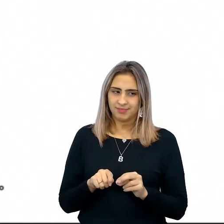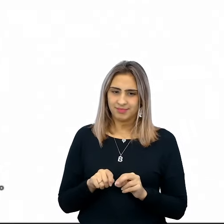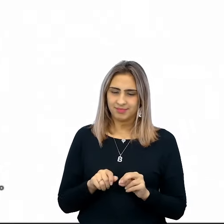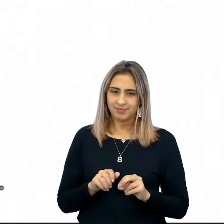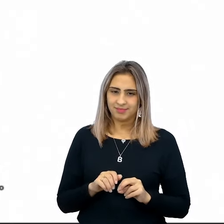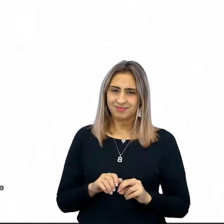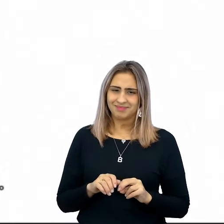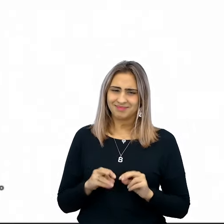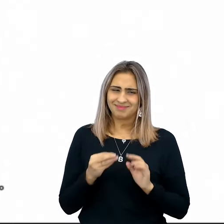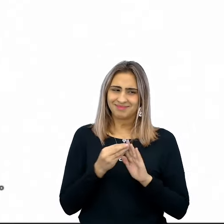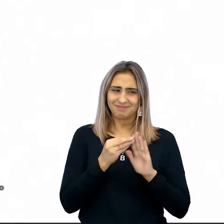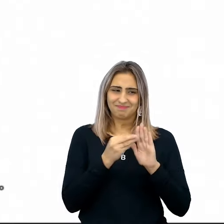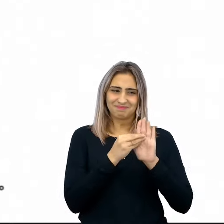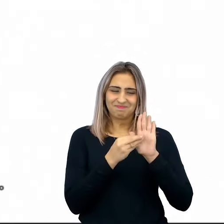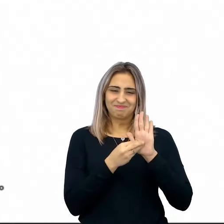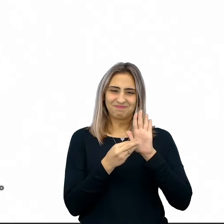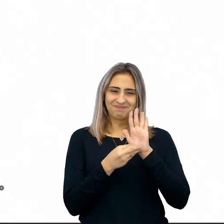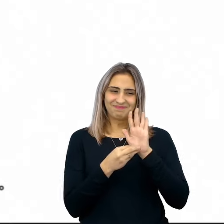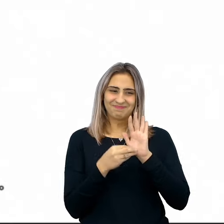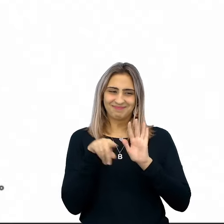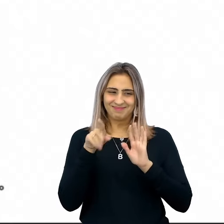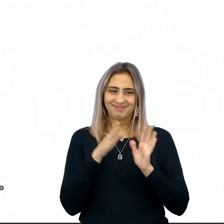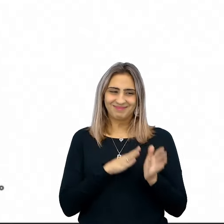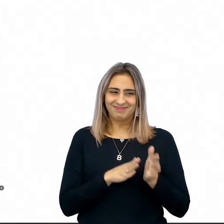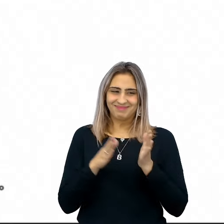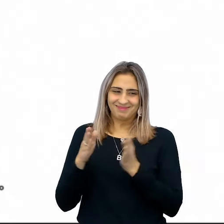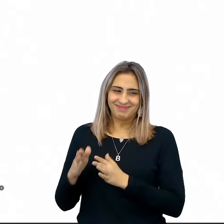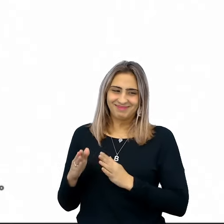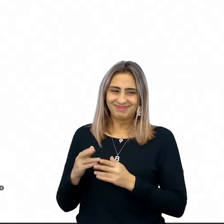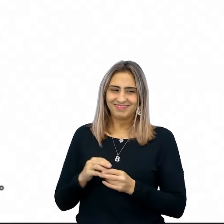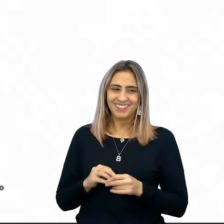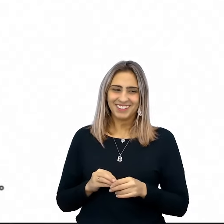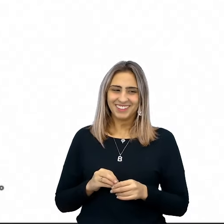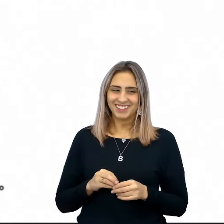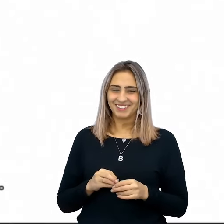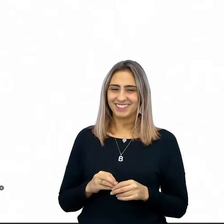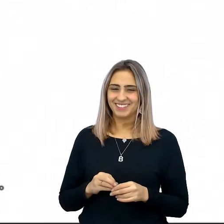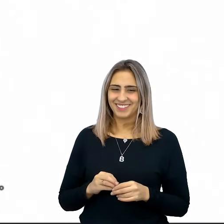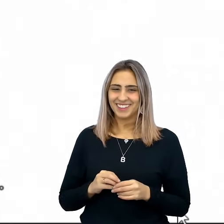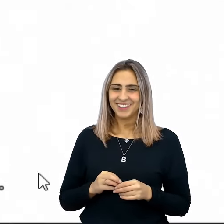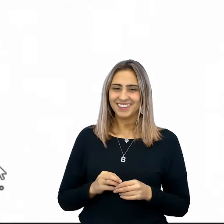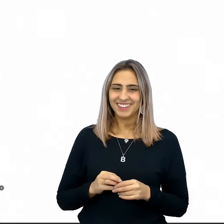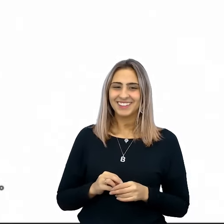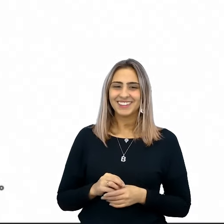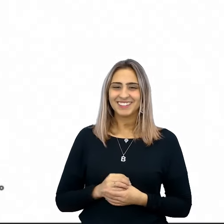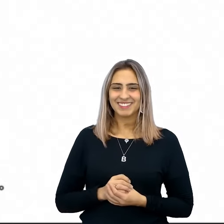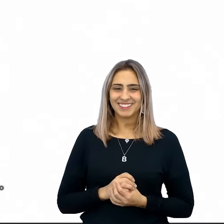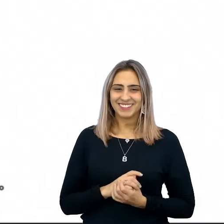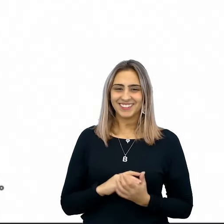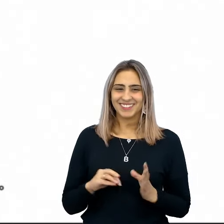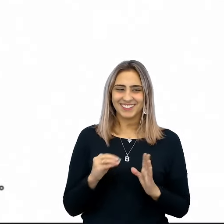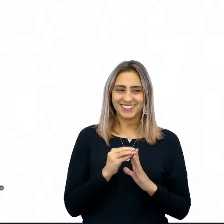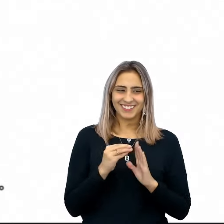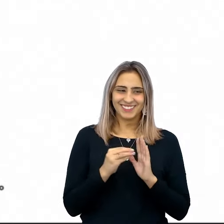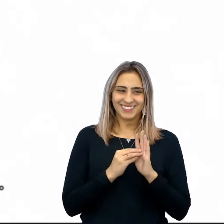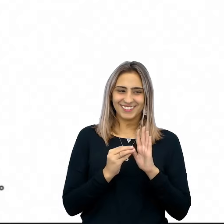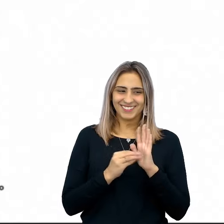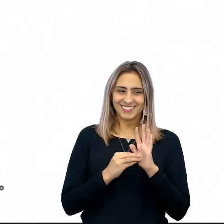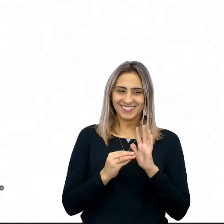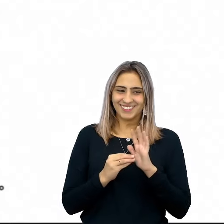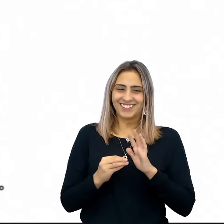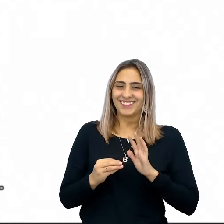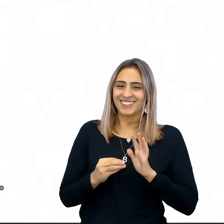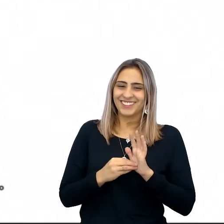E pode fazer o destaque também da pergunta, né, e de fazer